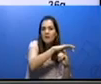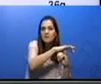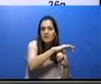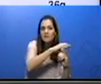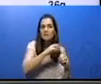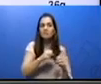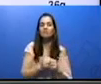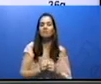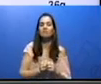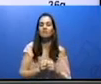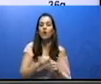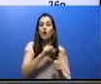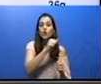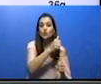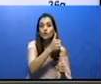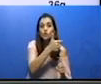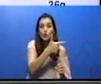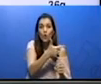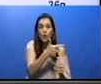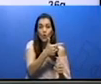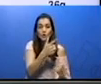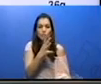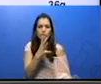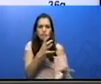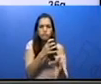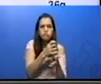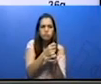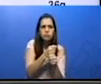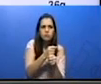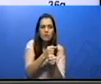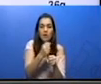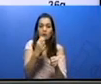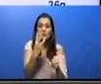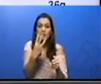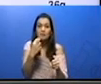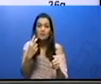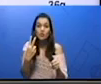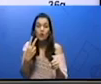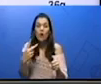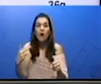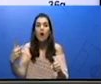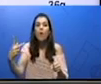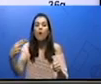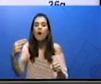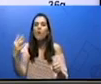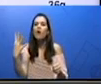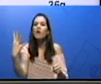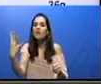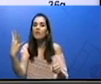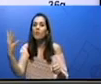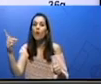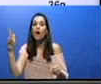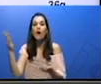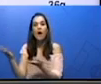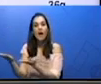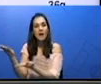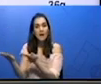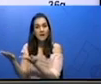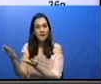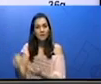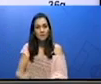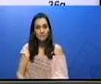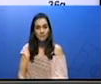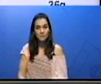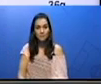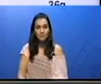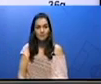de carvão com 32 gramas de gás oxigênio, que resulta em 44 gramas, ou seja, a soma dos